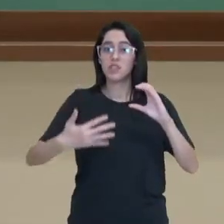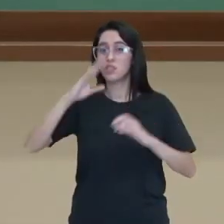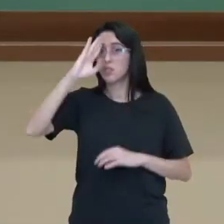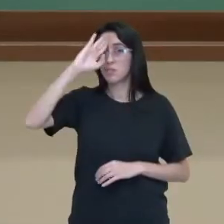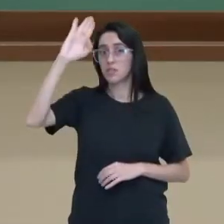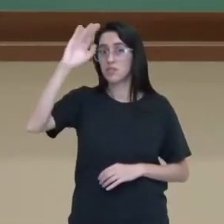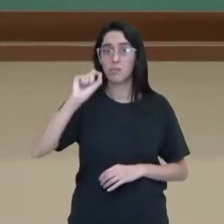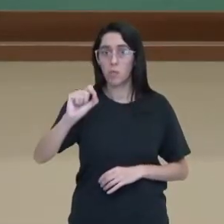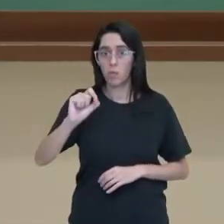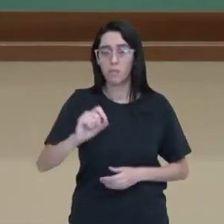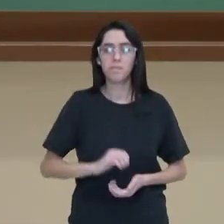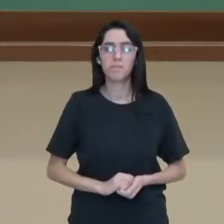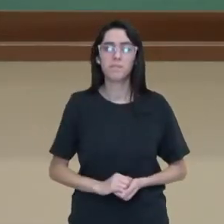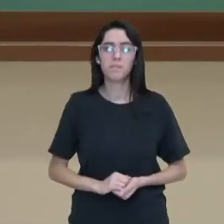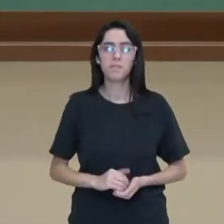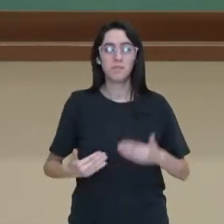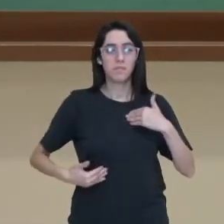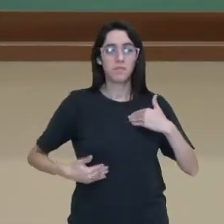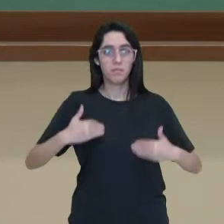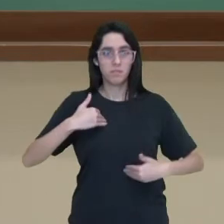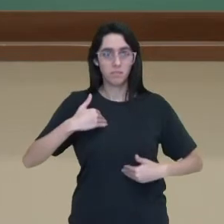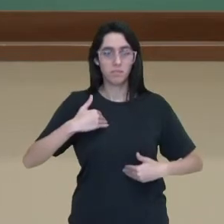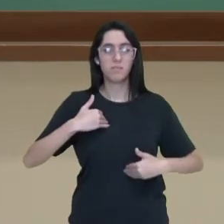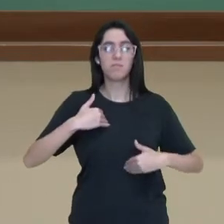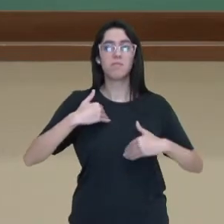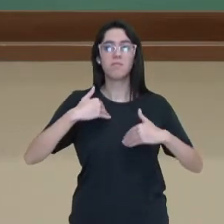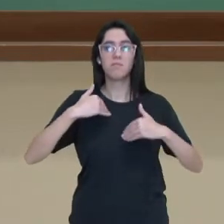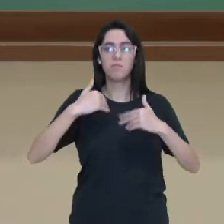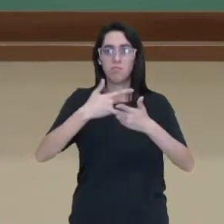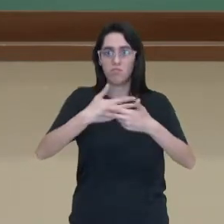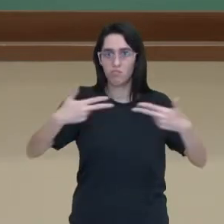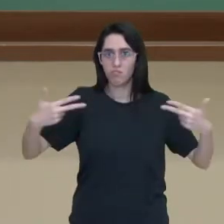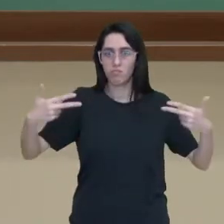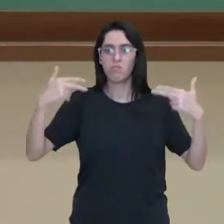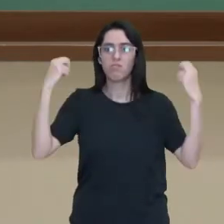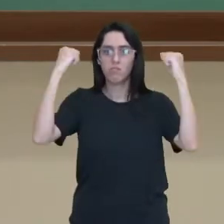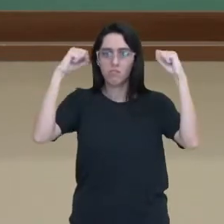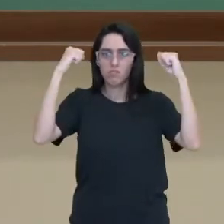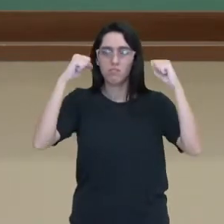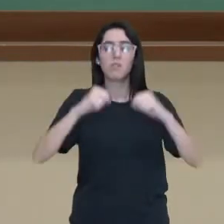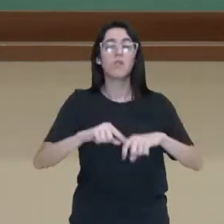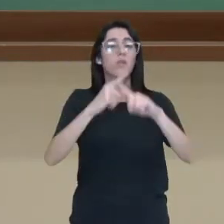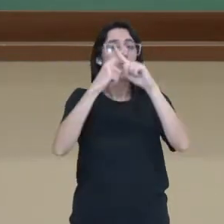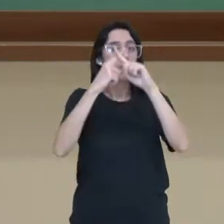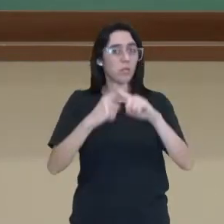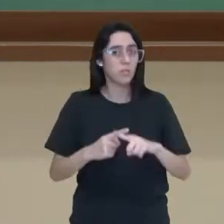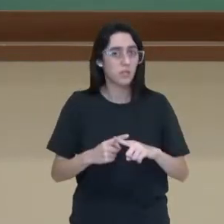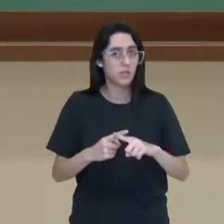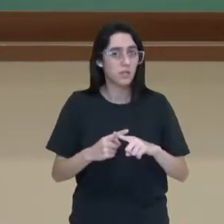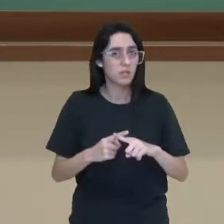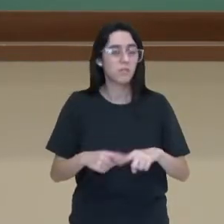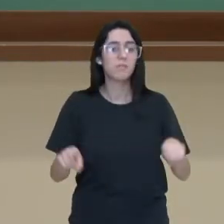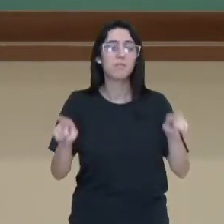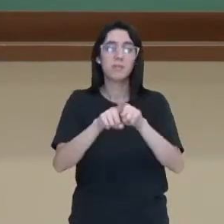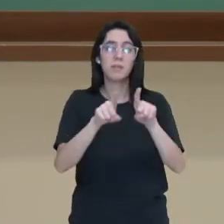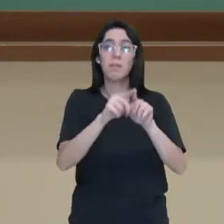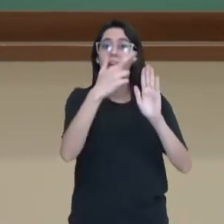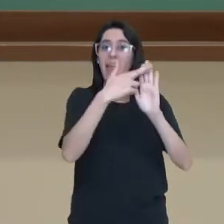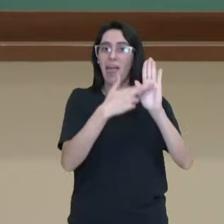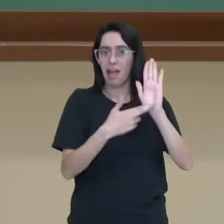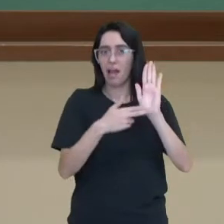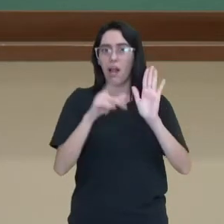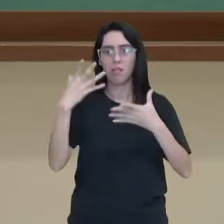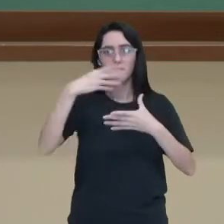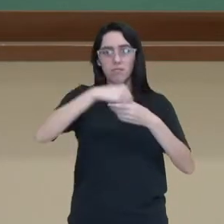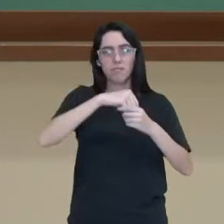esporte. Atividade física, tá? Competição e regras, tá bom?